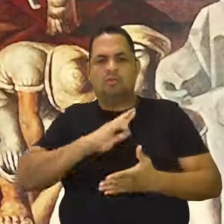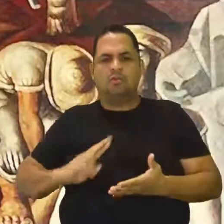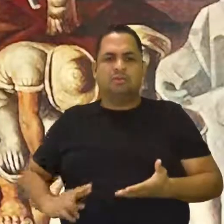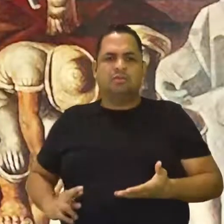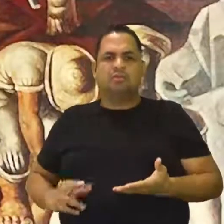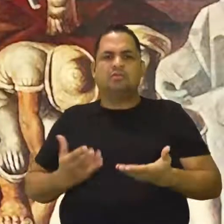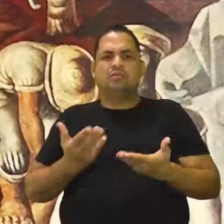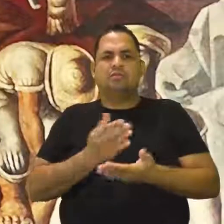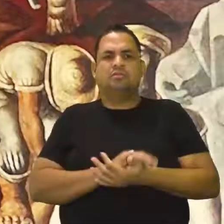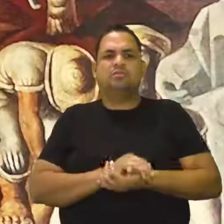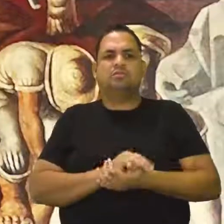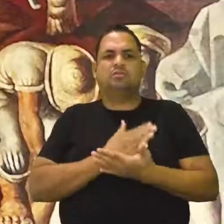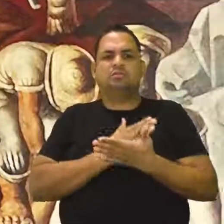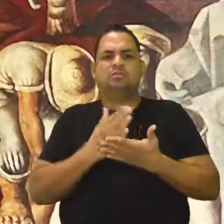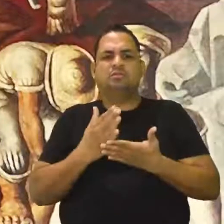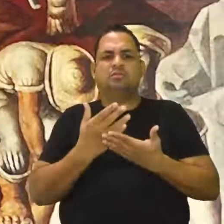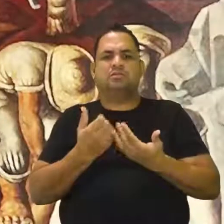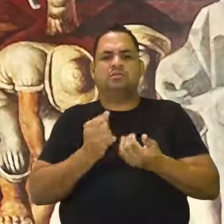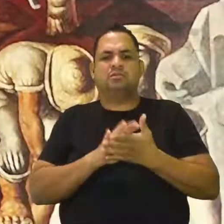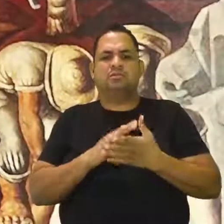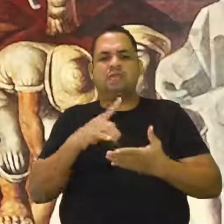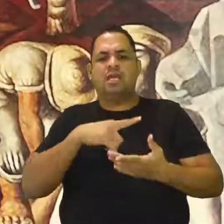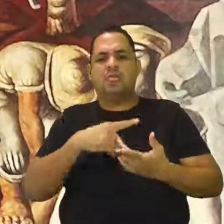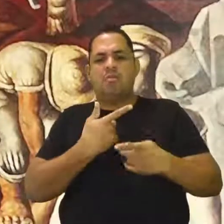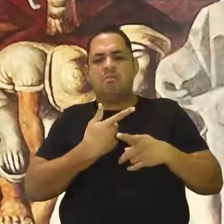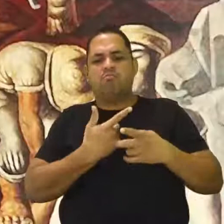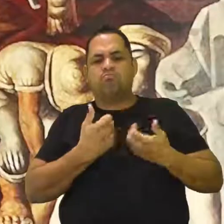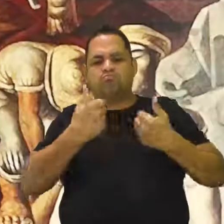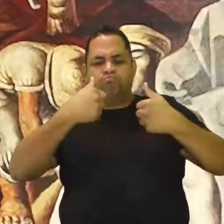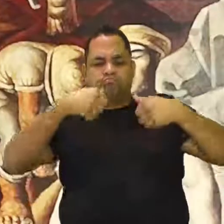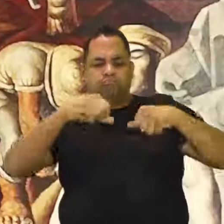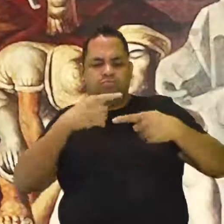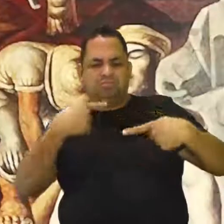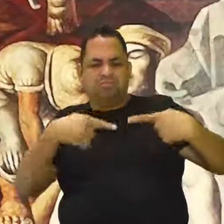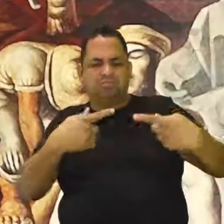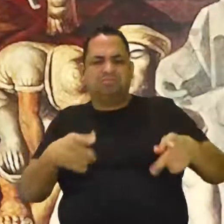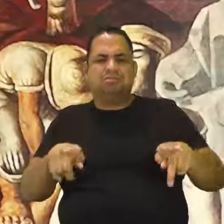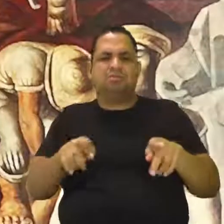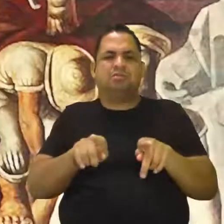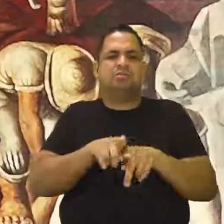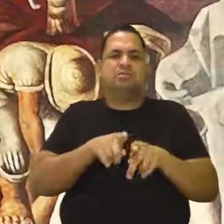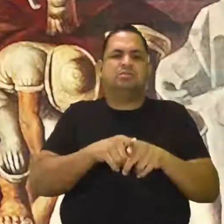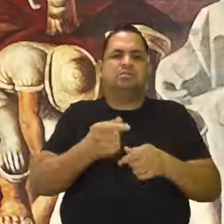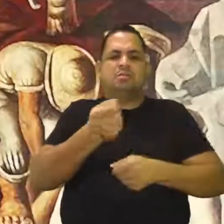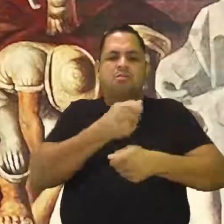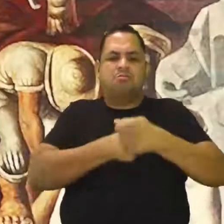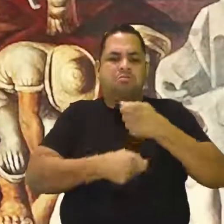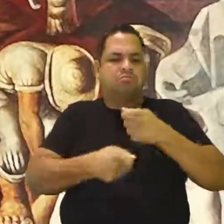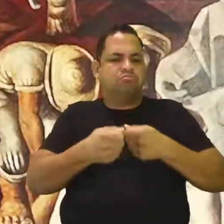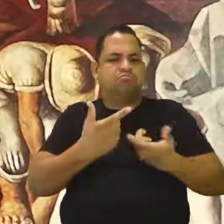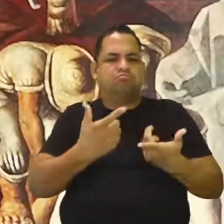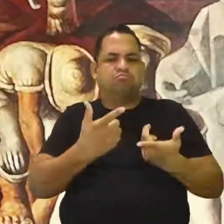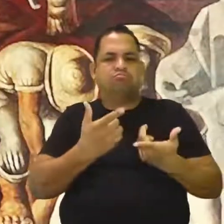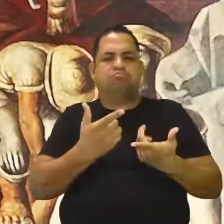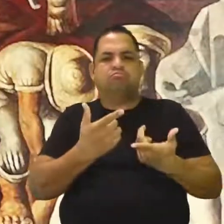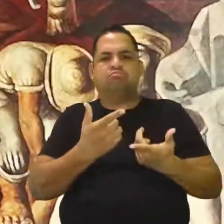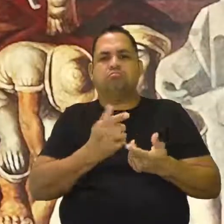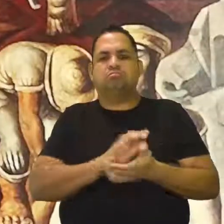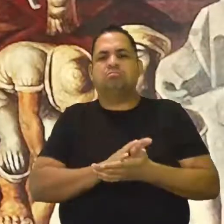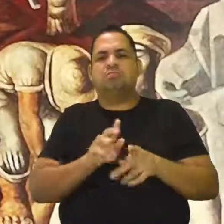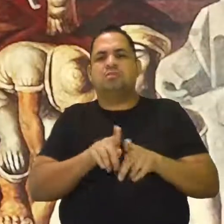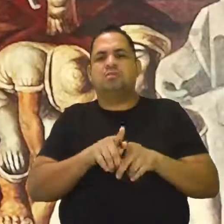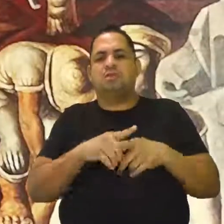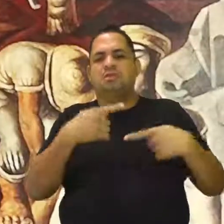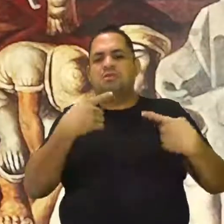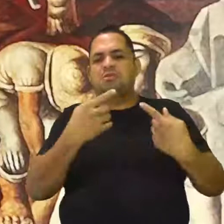A república, então, ela começa a ter uma crise política, uma crise econômica e uma crise social.